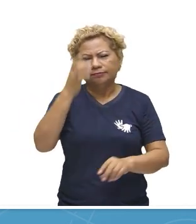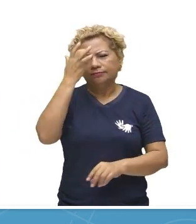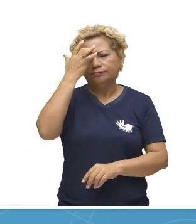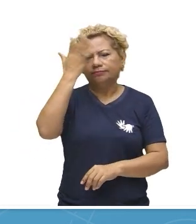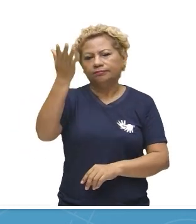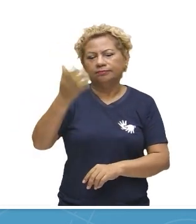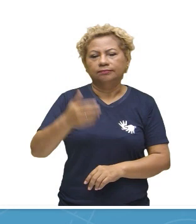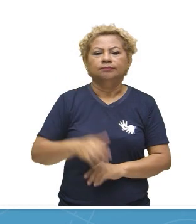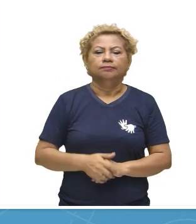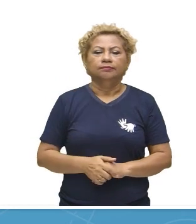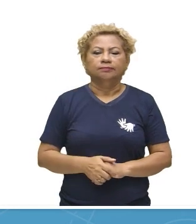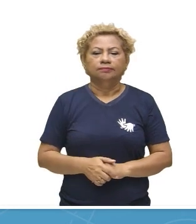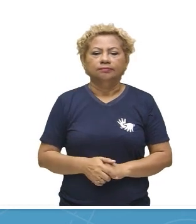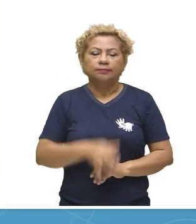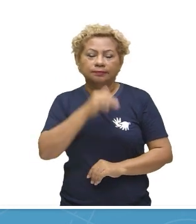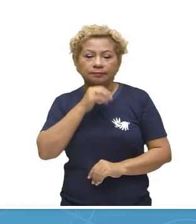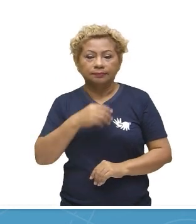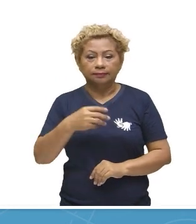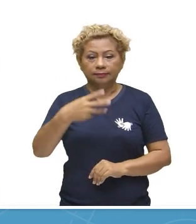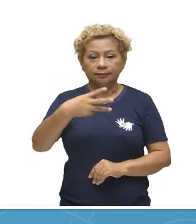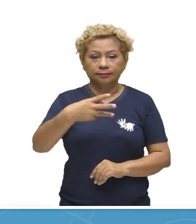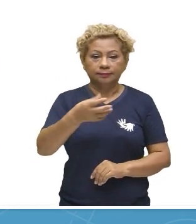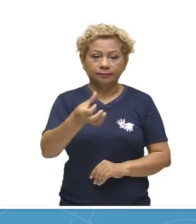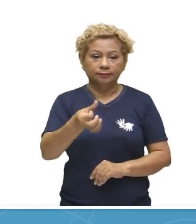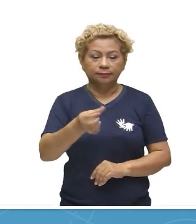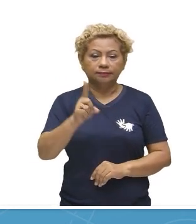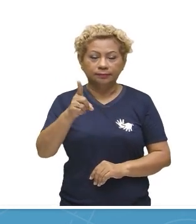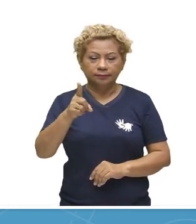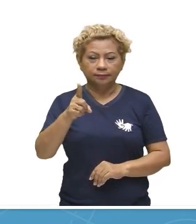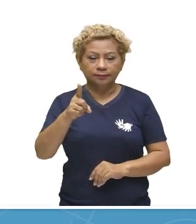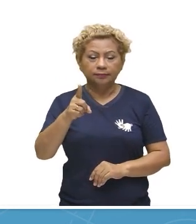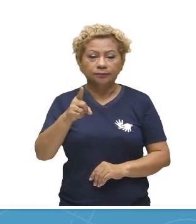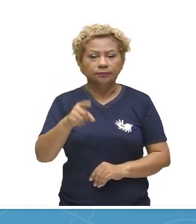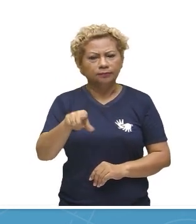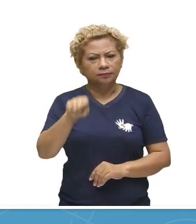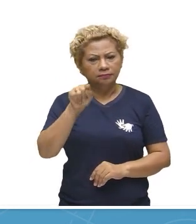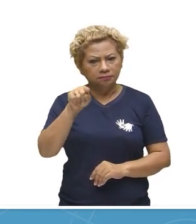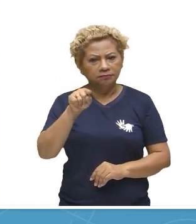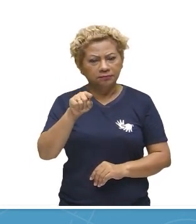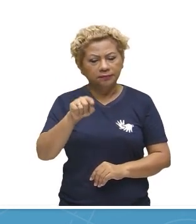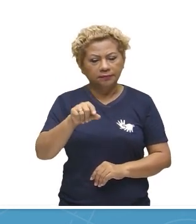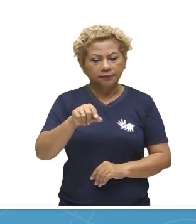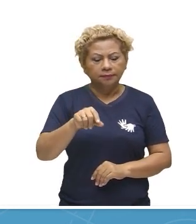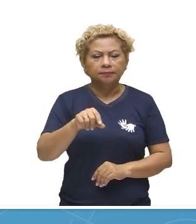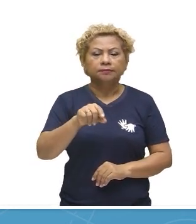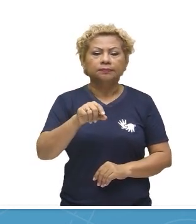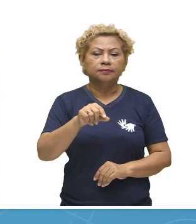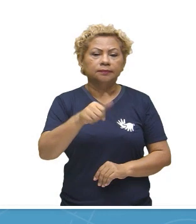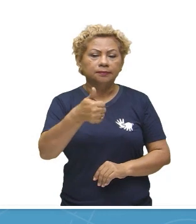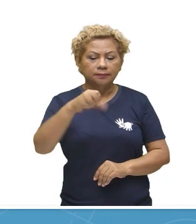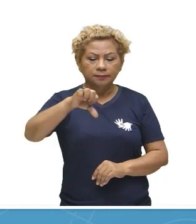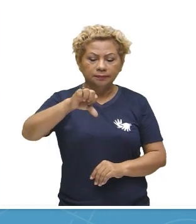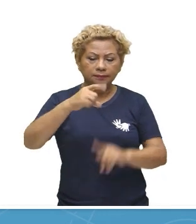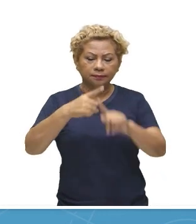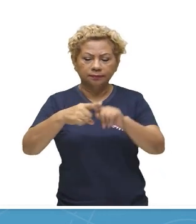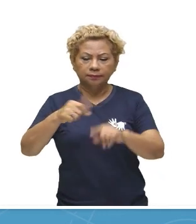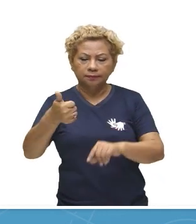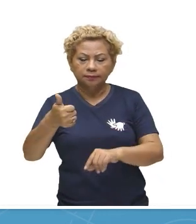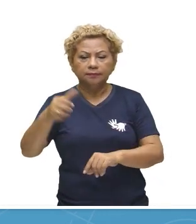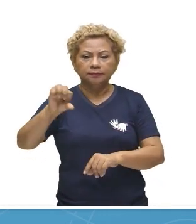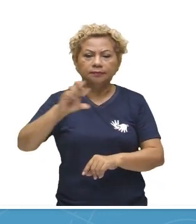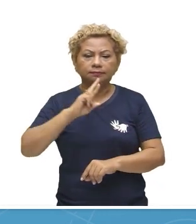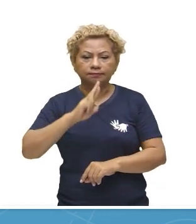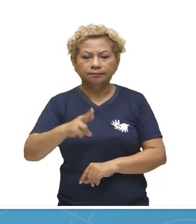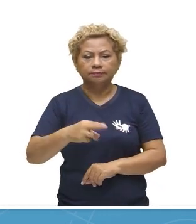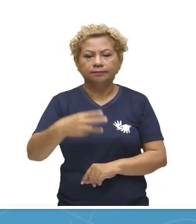de 361, 19, porque 19 vezes 19,